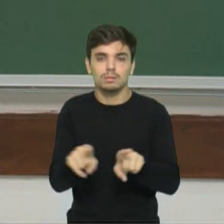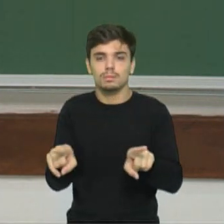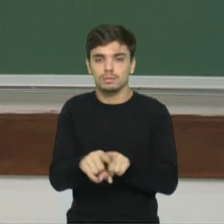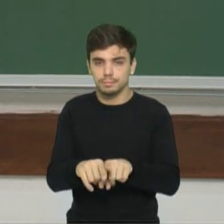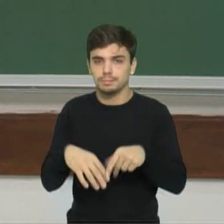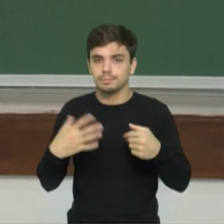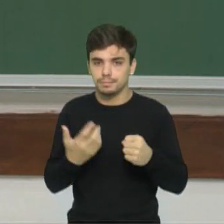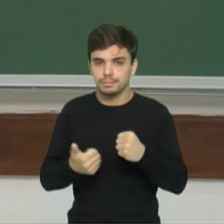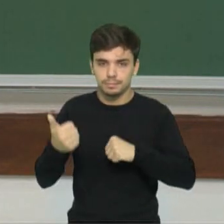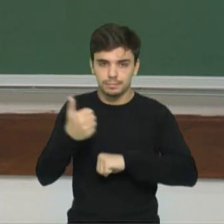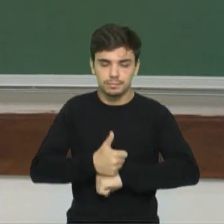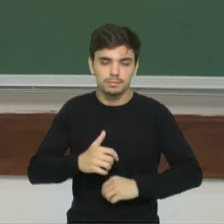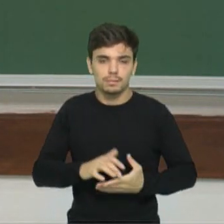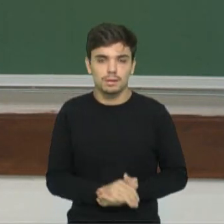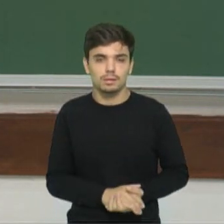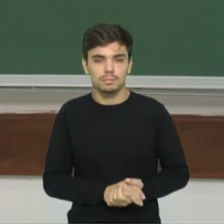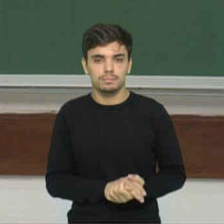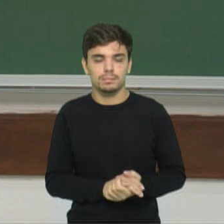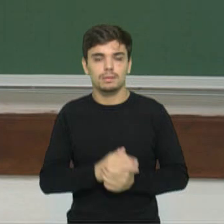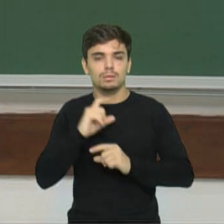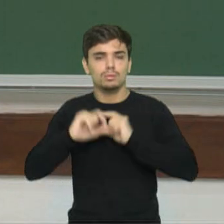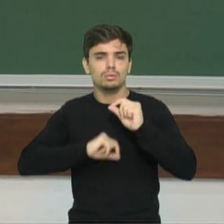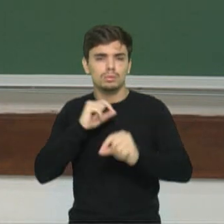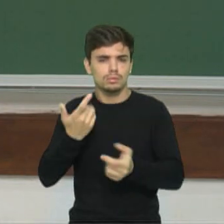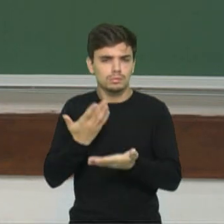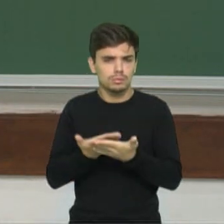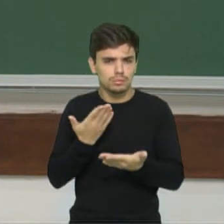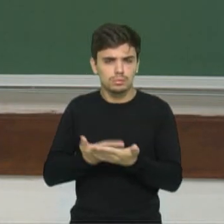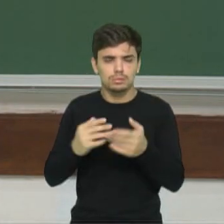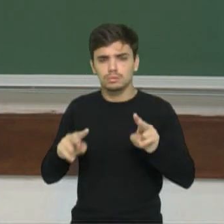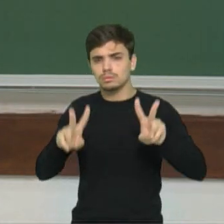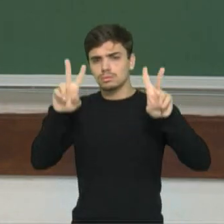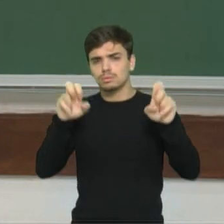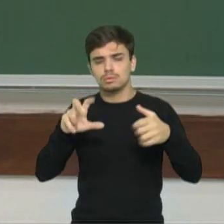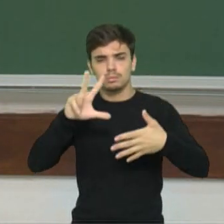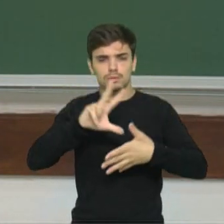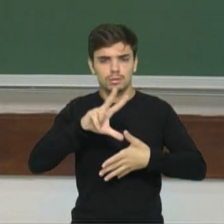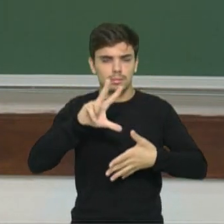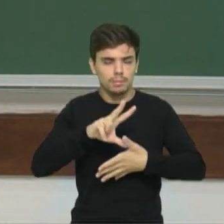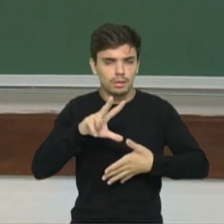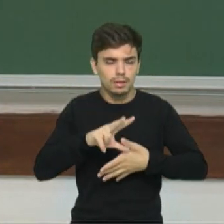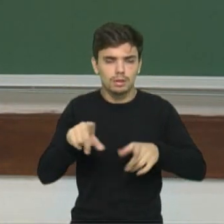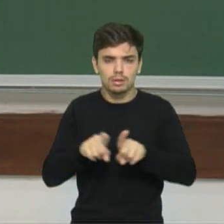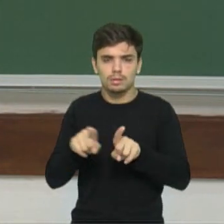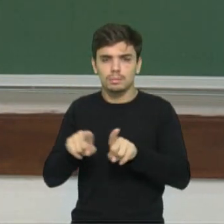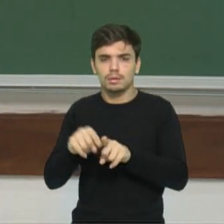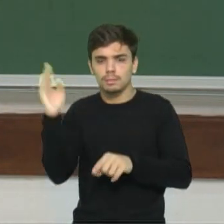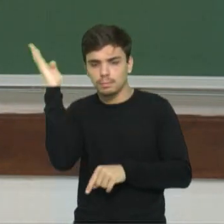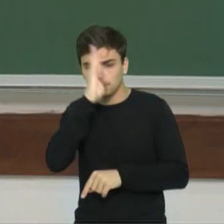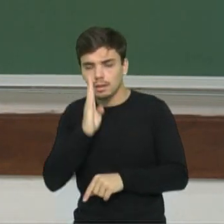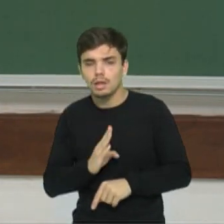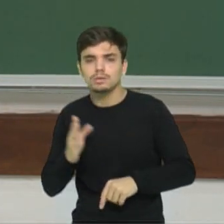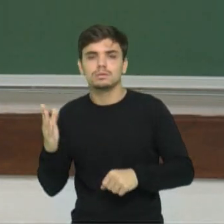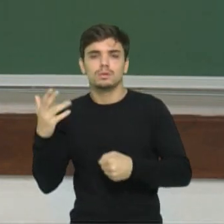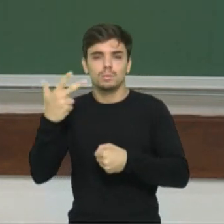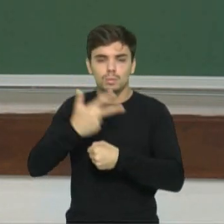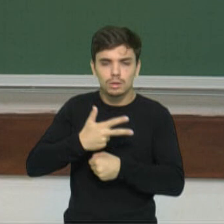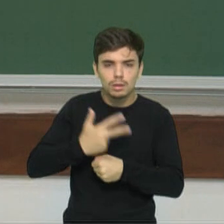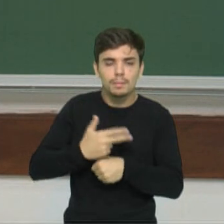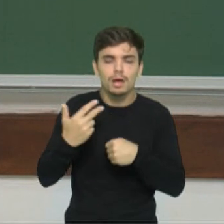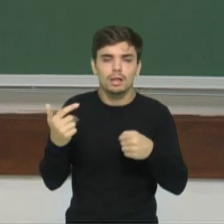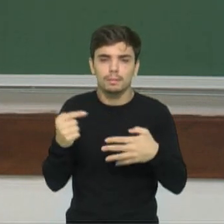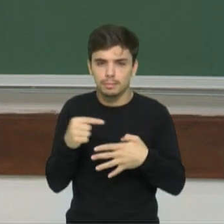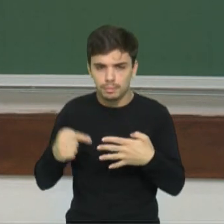ditatorial. O que a gente vem estudando na história da América, como a gente viu no Brasil, na Guatemala e na Argentina, foram